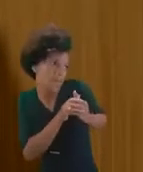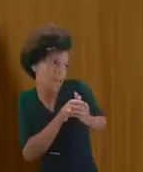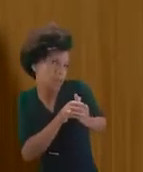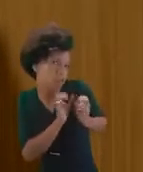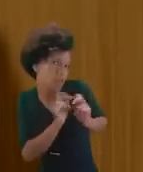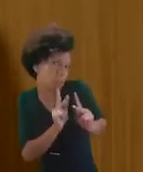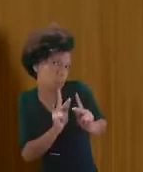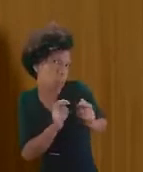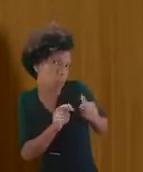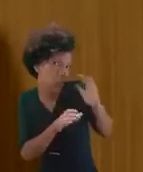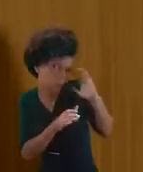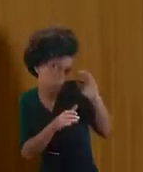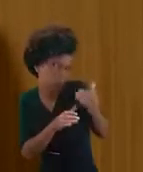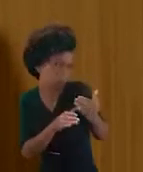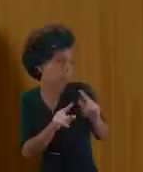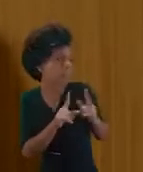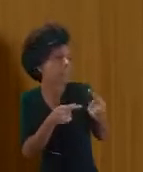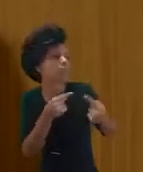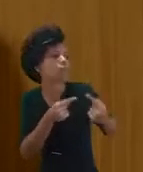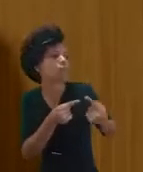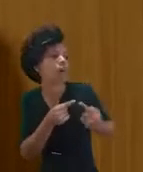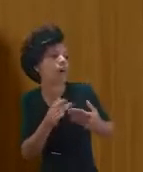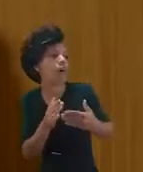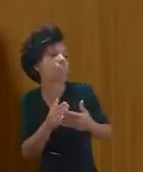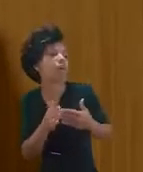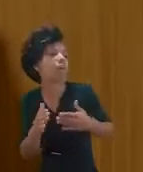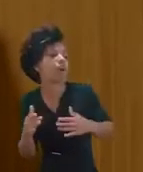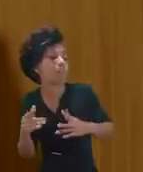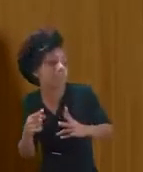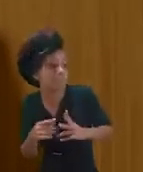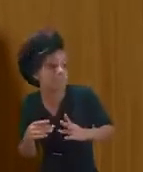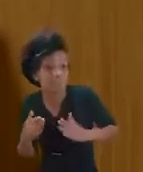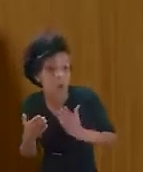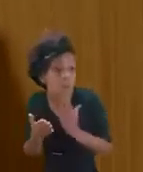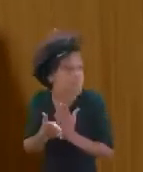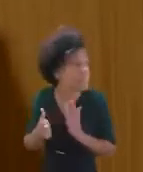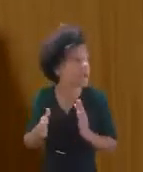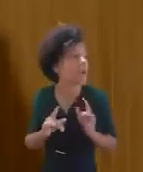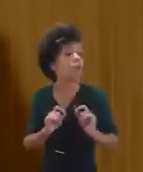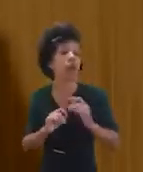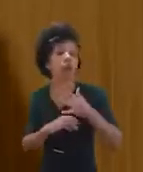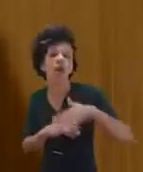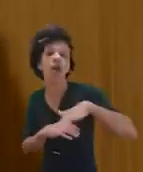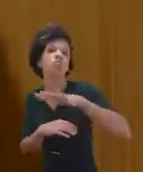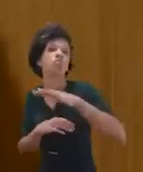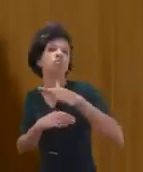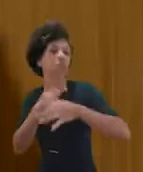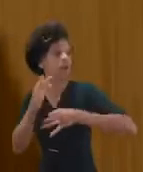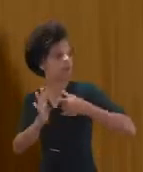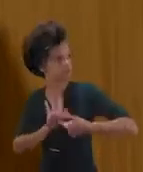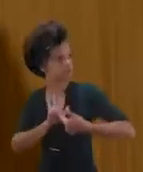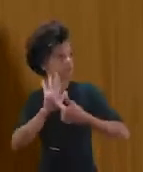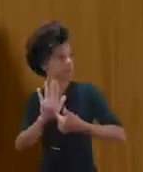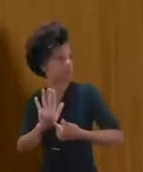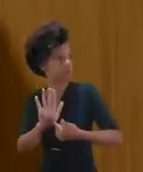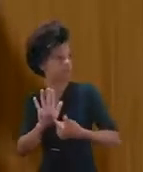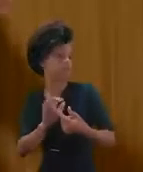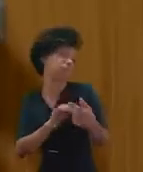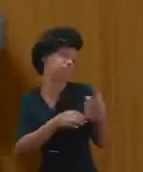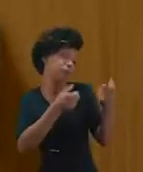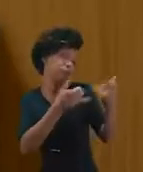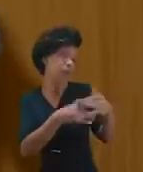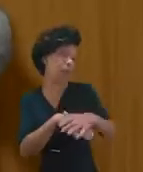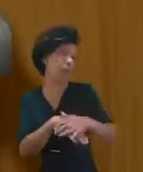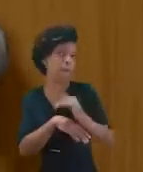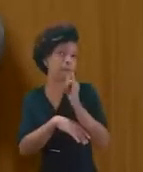respeitar melhoria Mas vamos discutir até onde isso vai impedir que a maioria se expresse também é como você